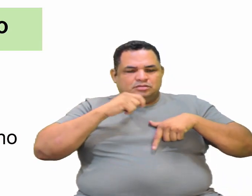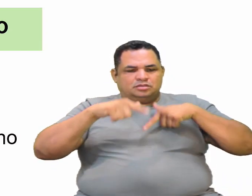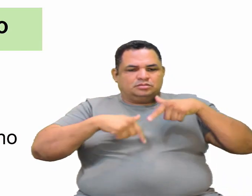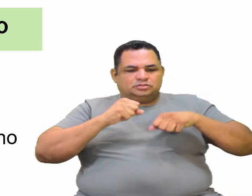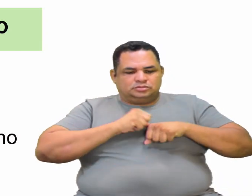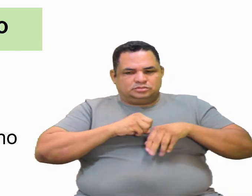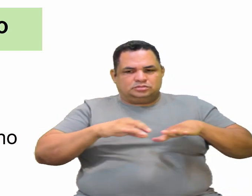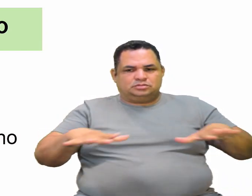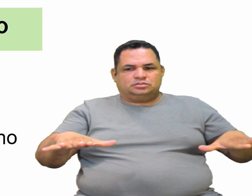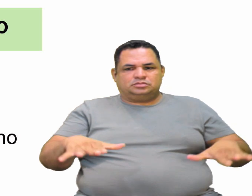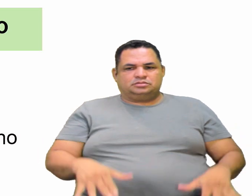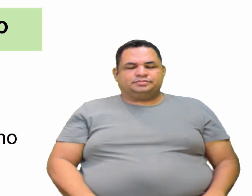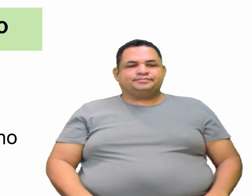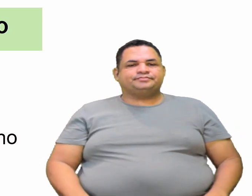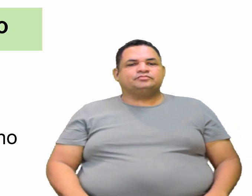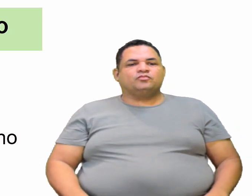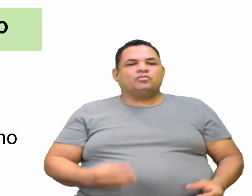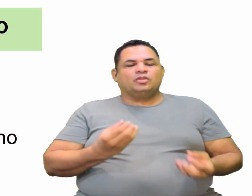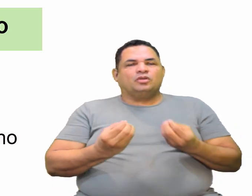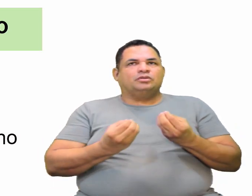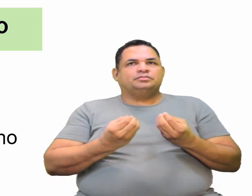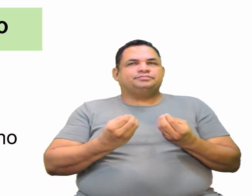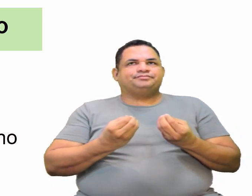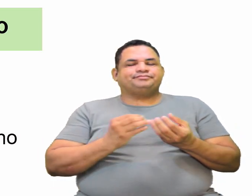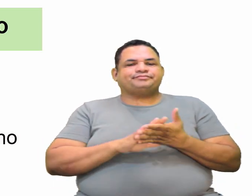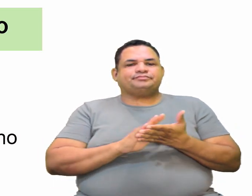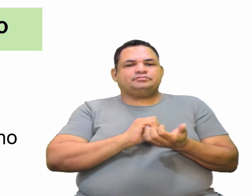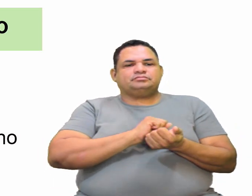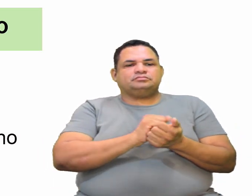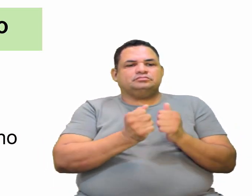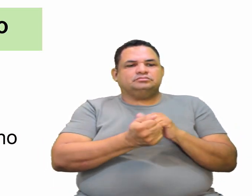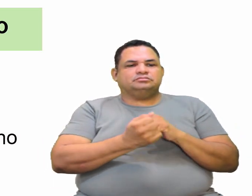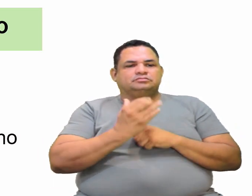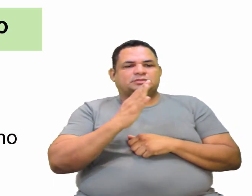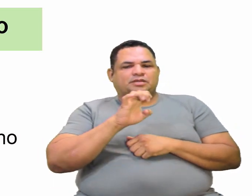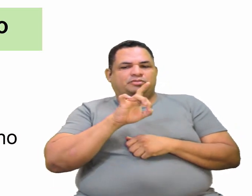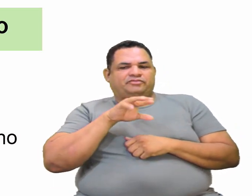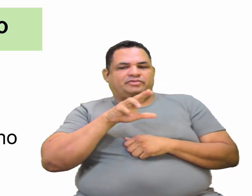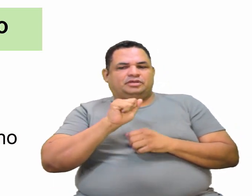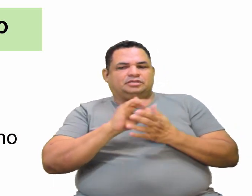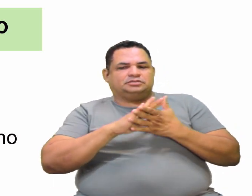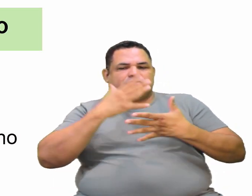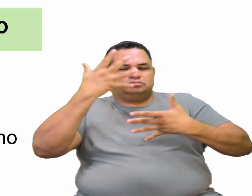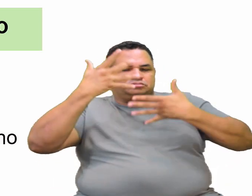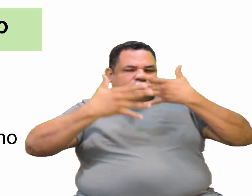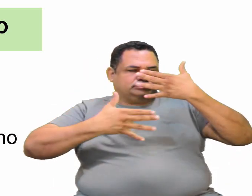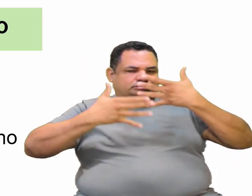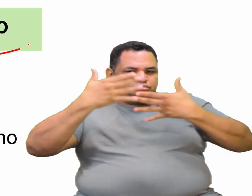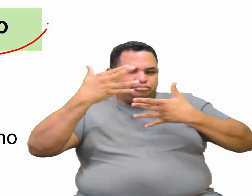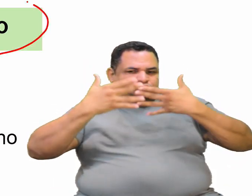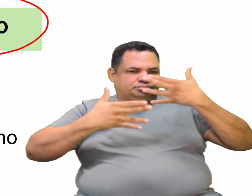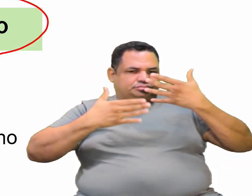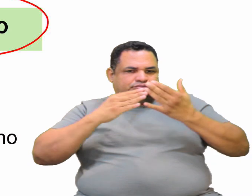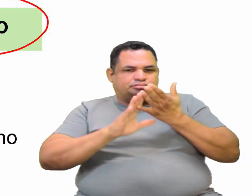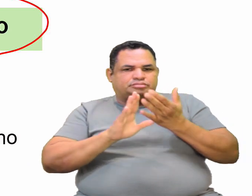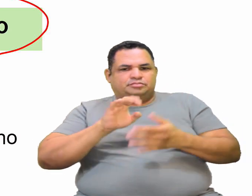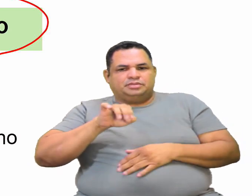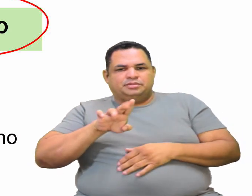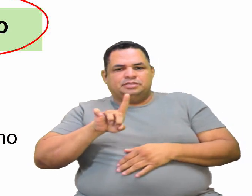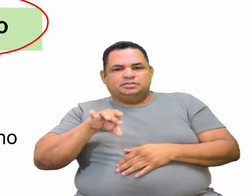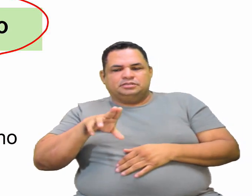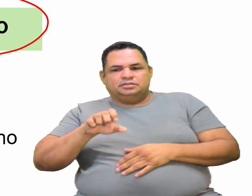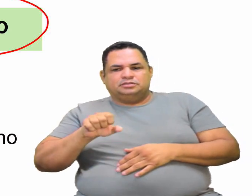tá bom? Como mecanismos de adaptação, nós temos a camuflagem e o mimetismo.